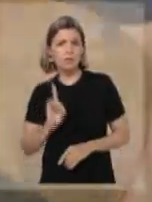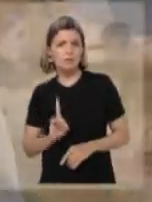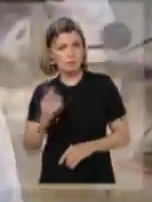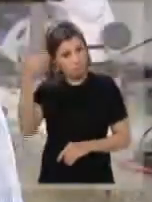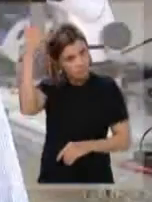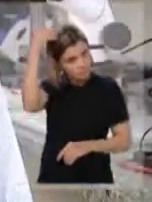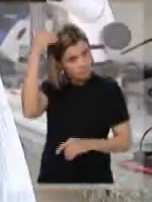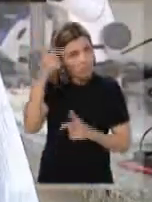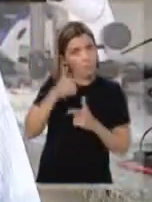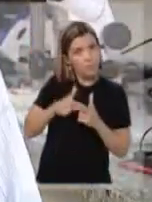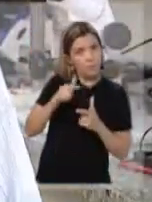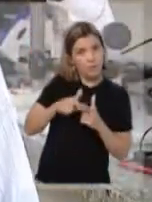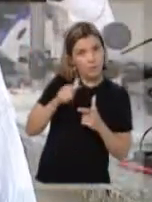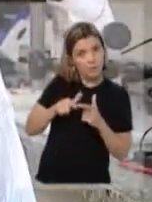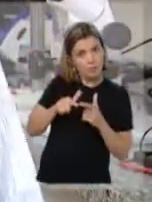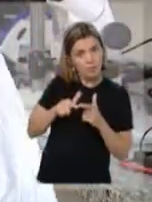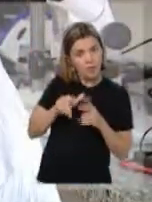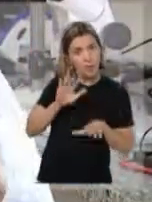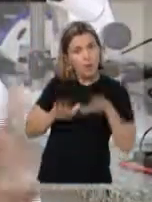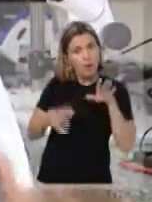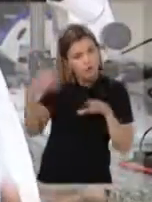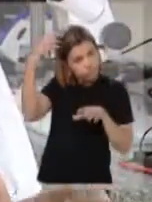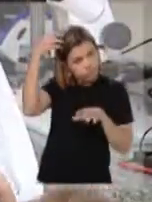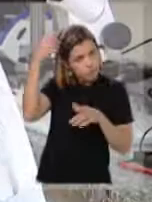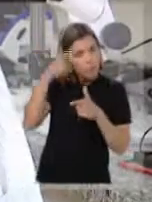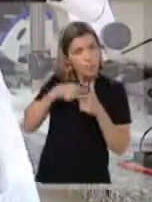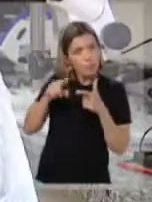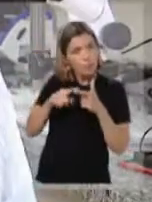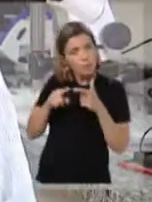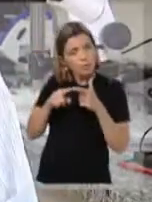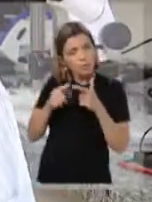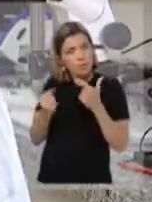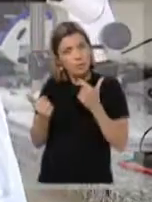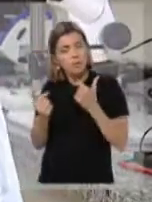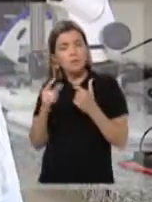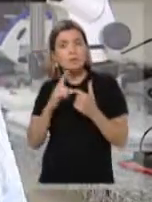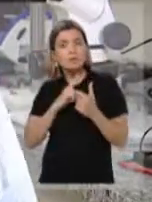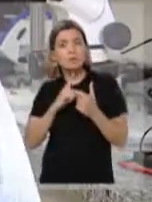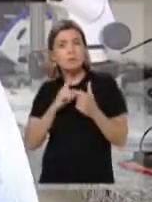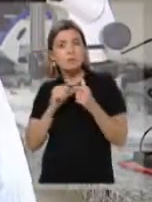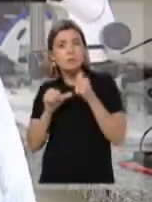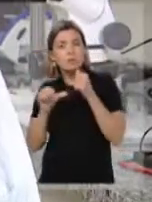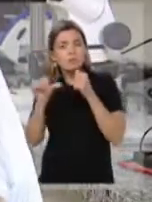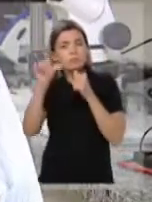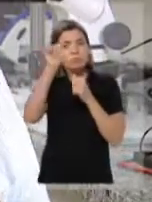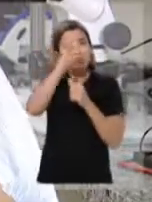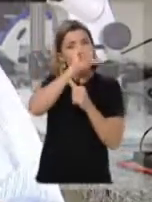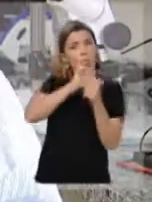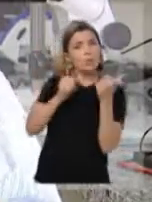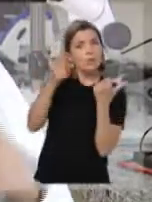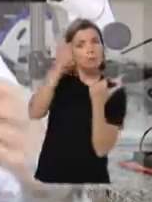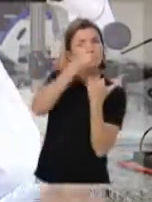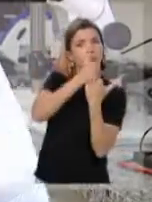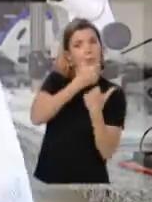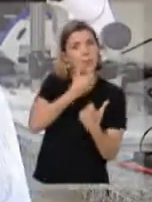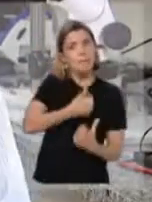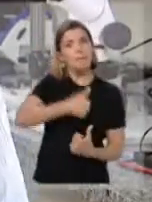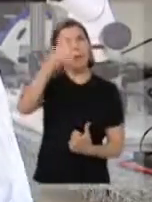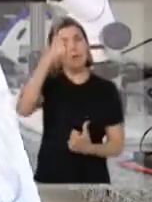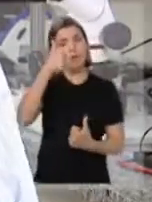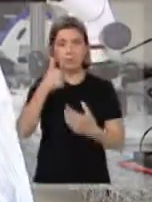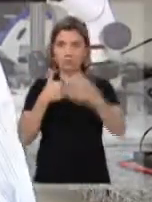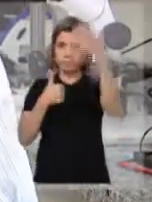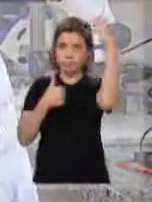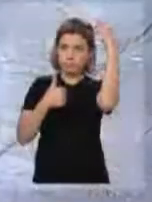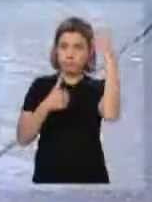de uma lesão cerebral, uma determinada área cerebral, e aquela função pode ser substituída por